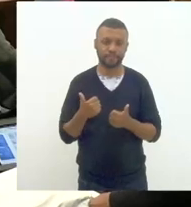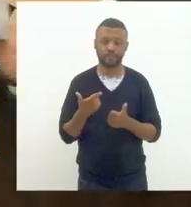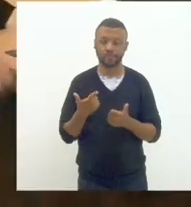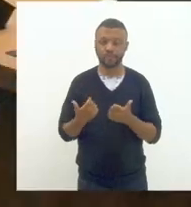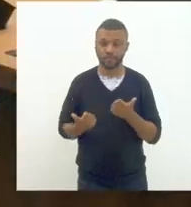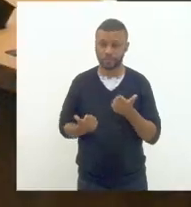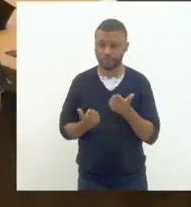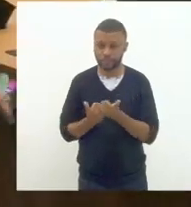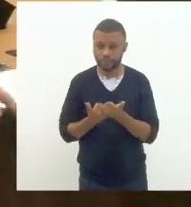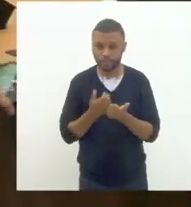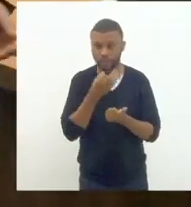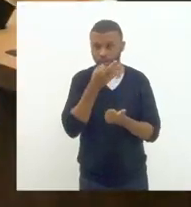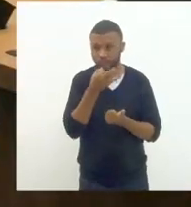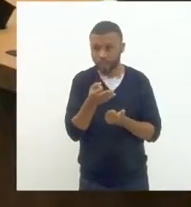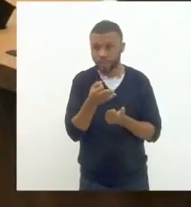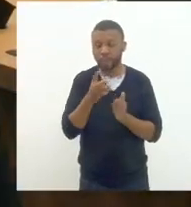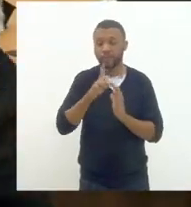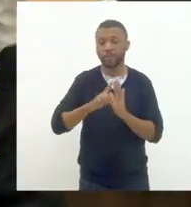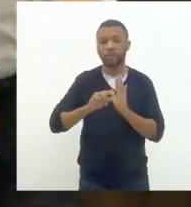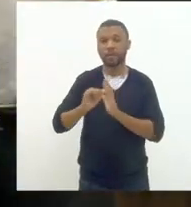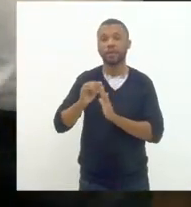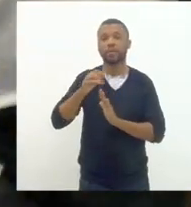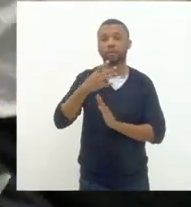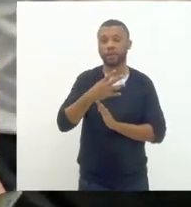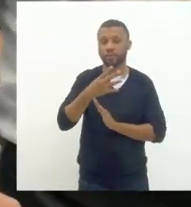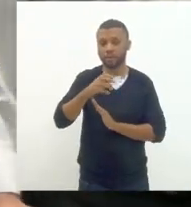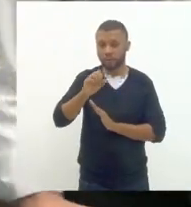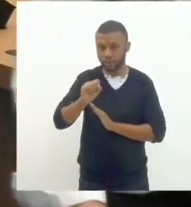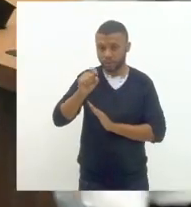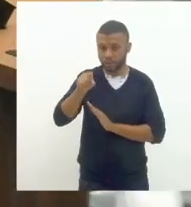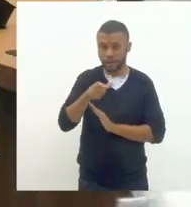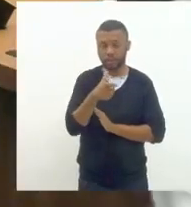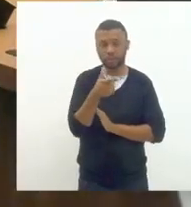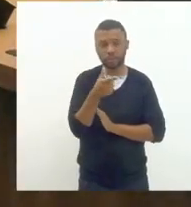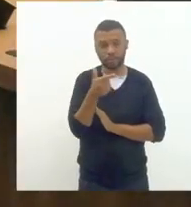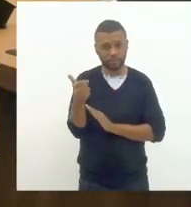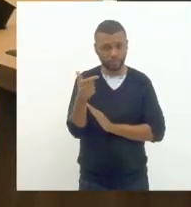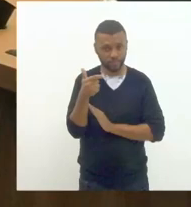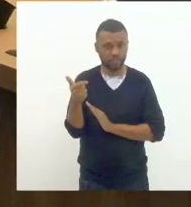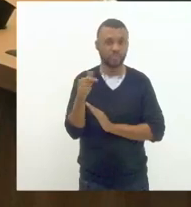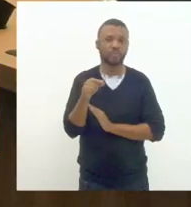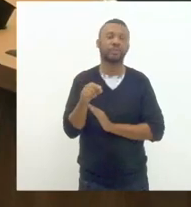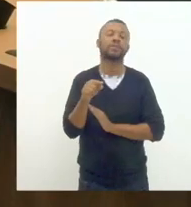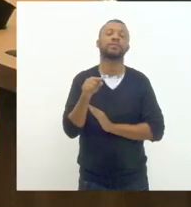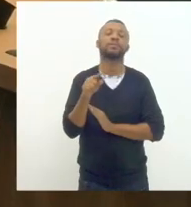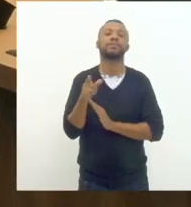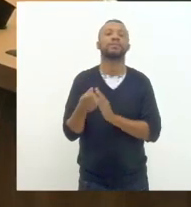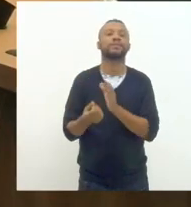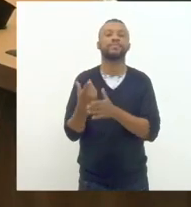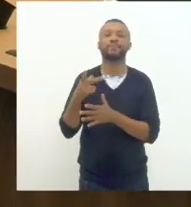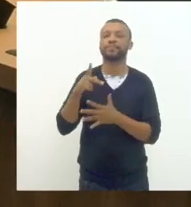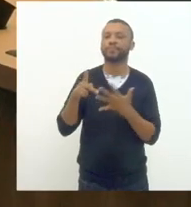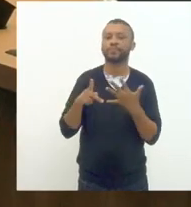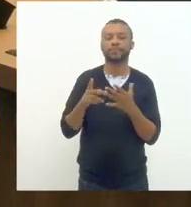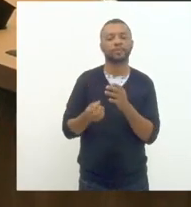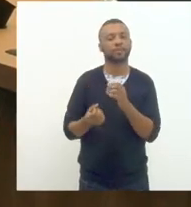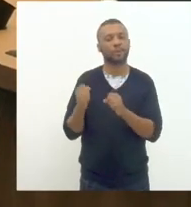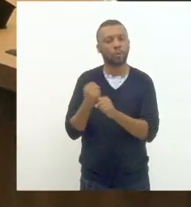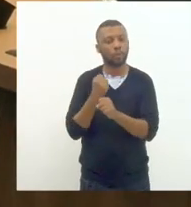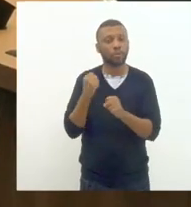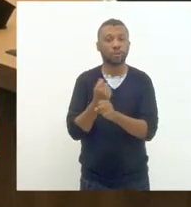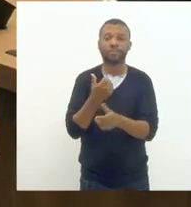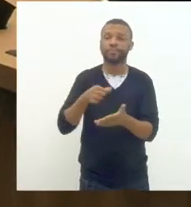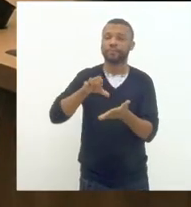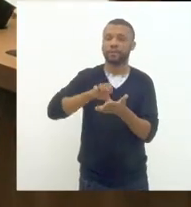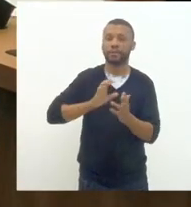parecer da Comissão de Educação ao projeto de lei 448/2021. Que estabelece parâmetros para a implementação de centros de referência da juventude